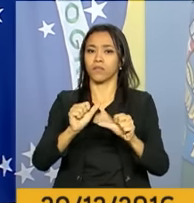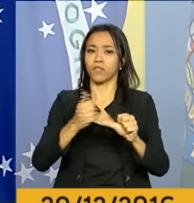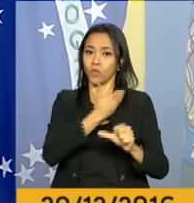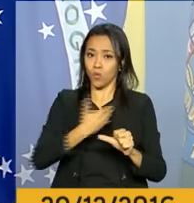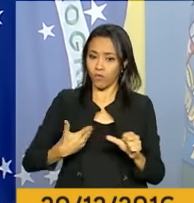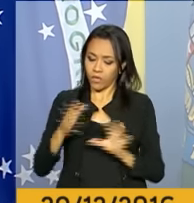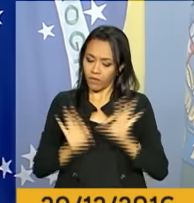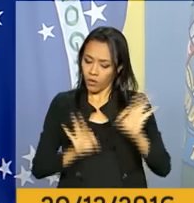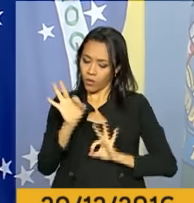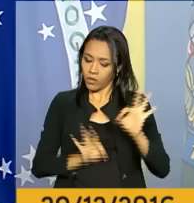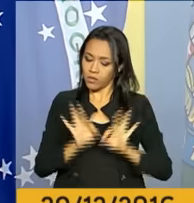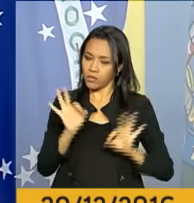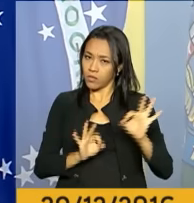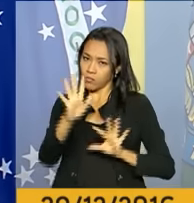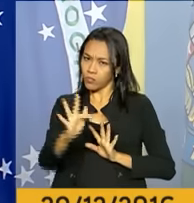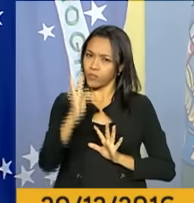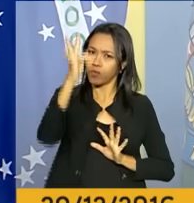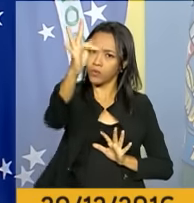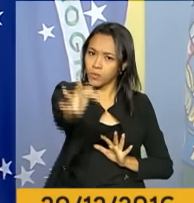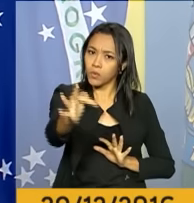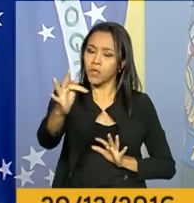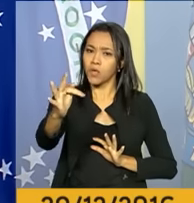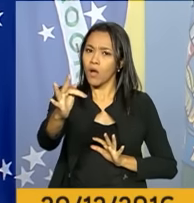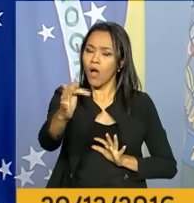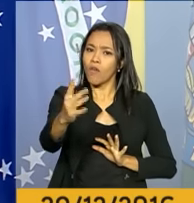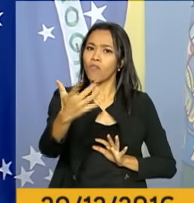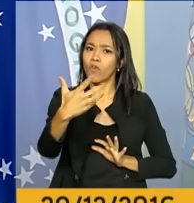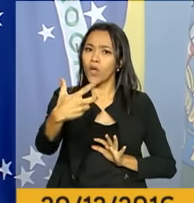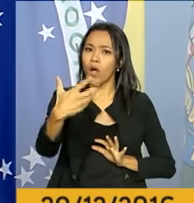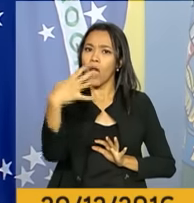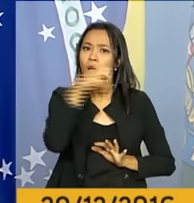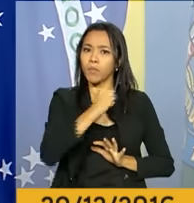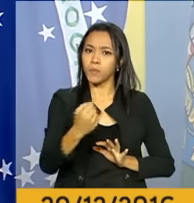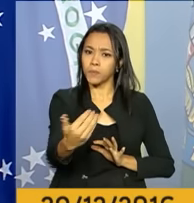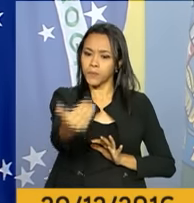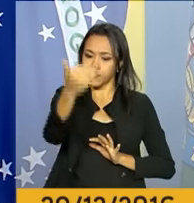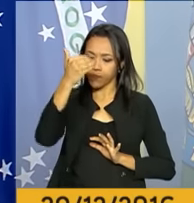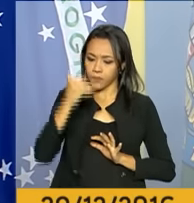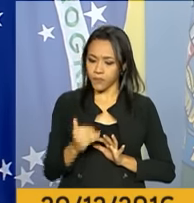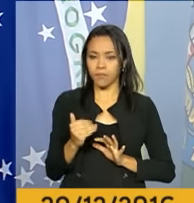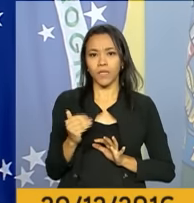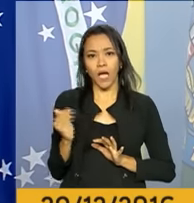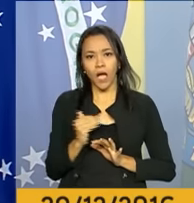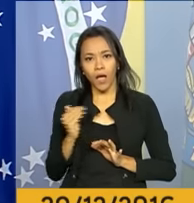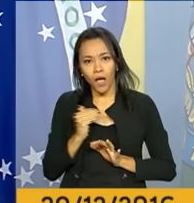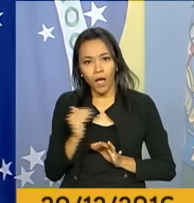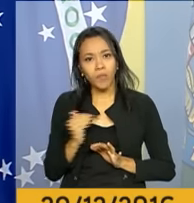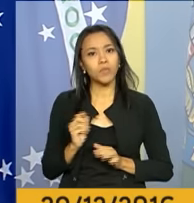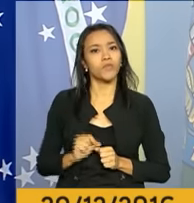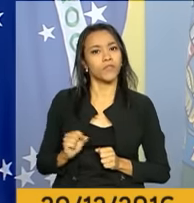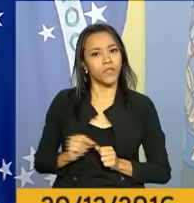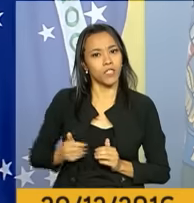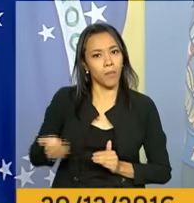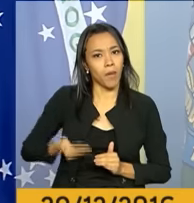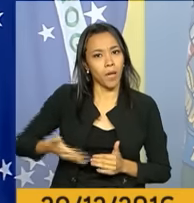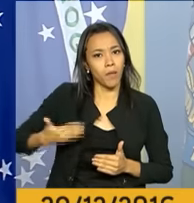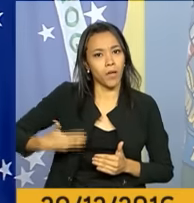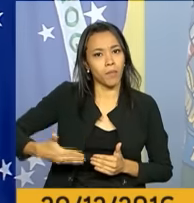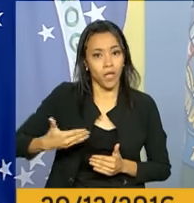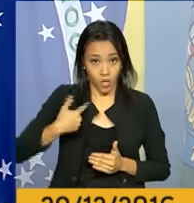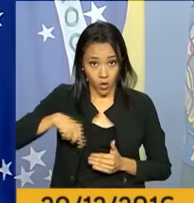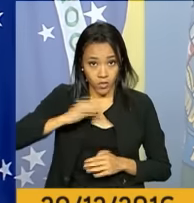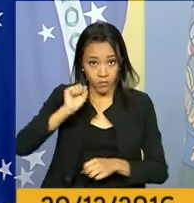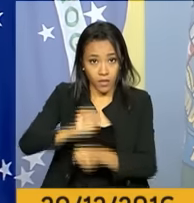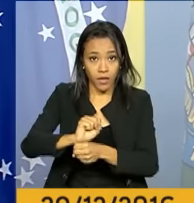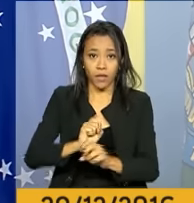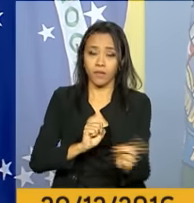ao longo do tempo foram feitas em brevíssimo tempo ou foram encaminhadas pelo menos em brevíssimo tempo nós não vamos parar este